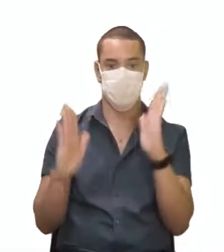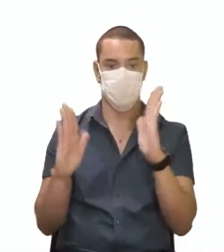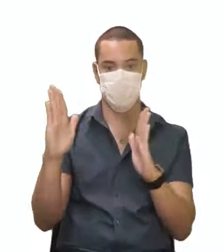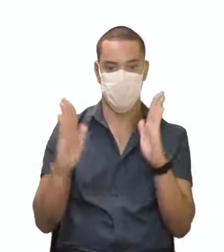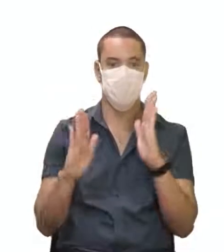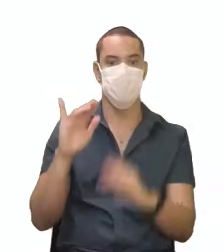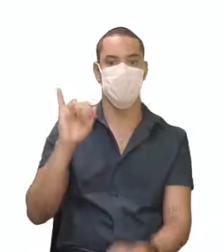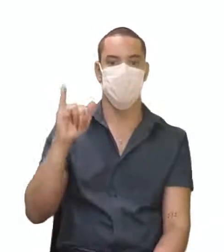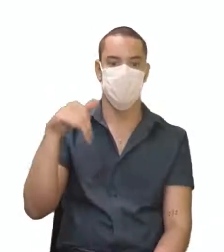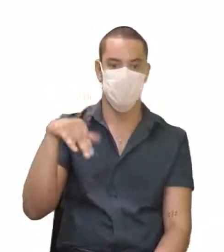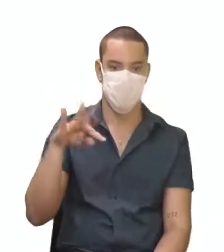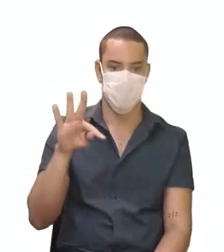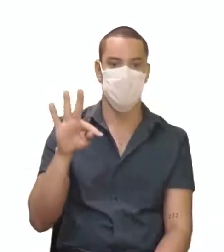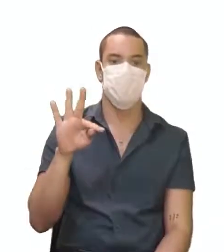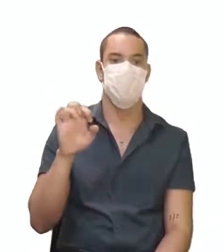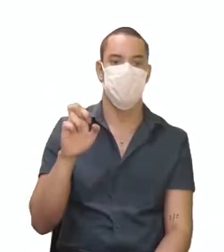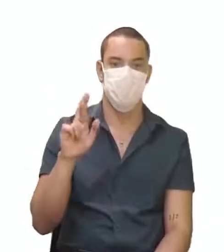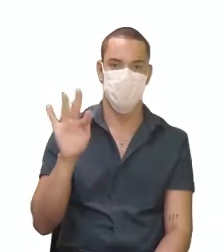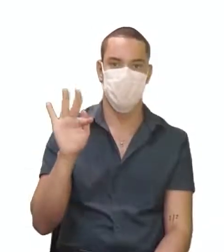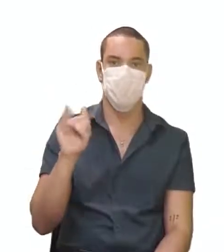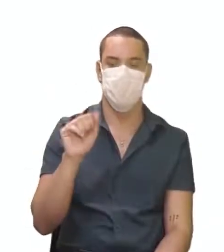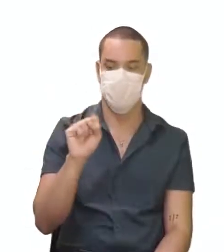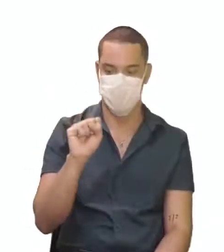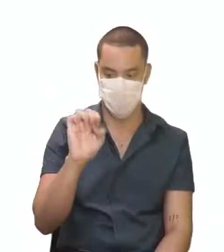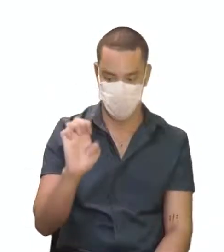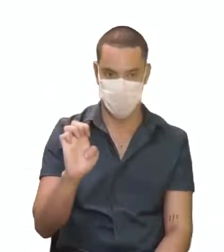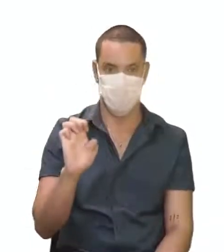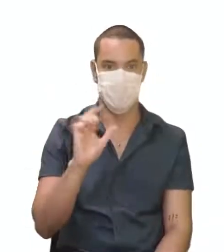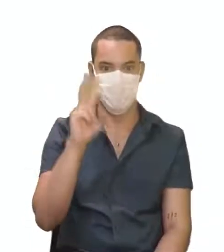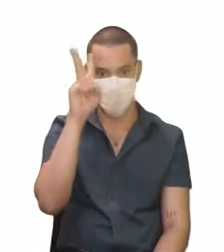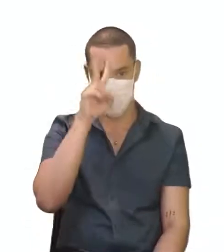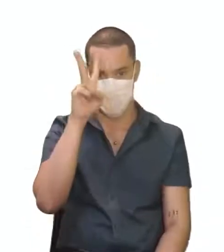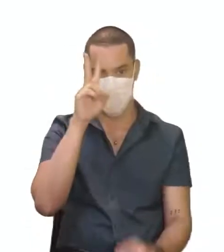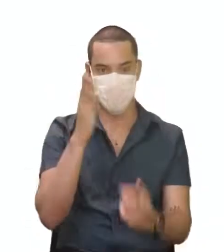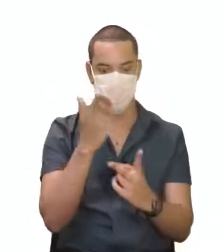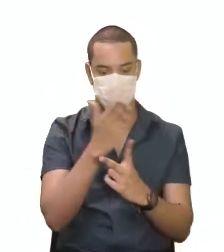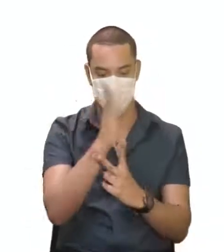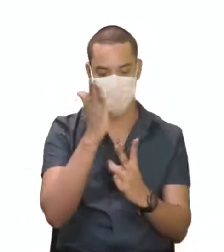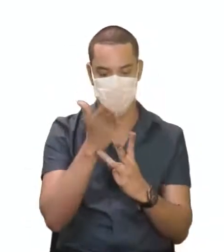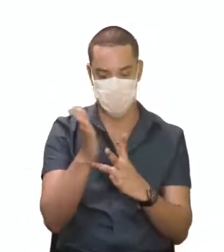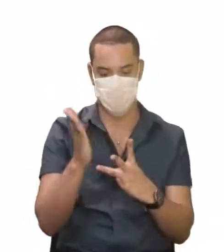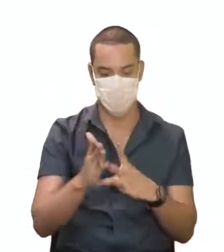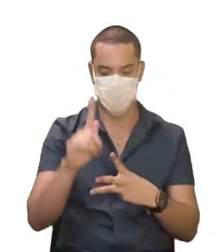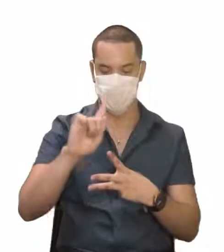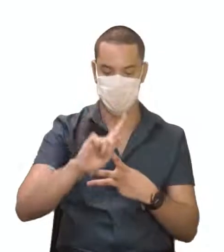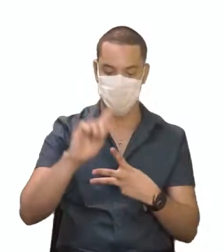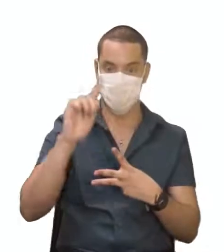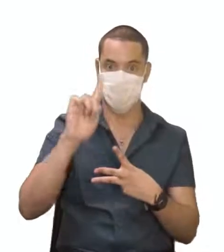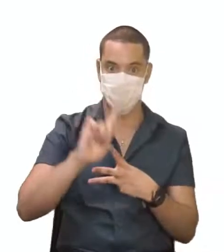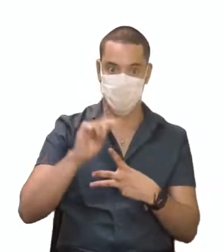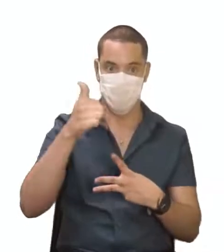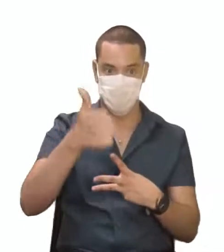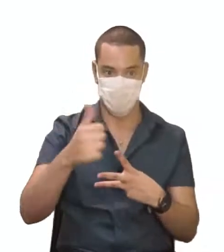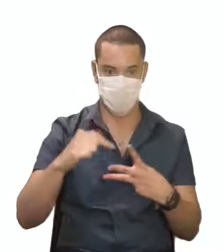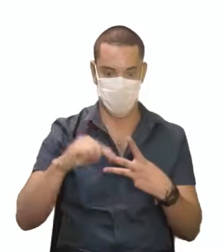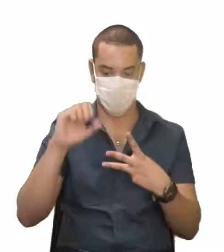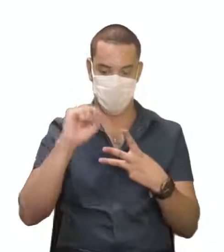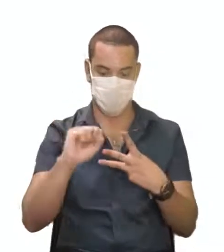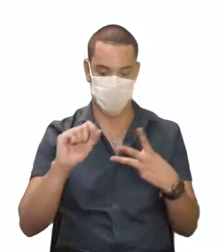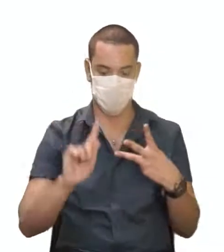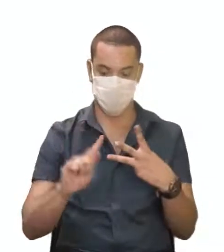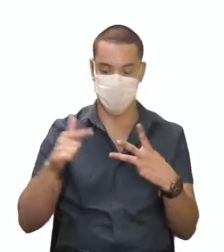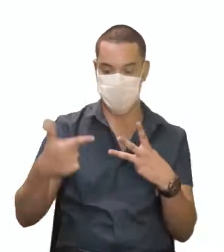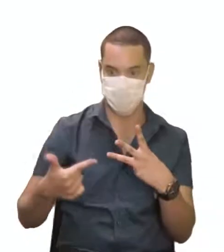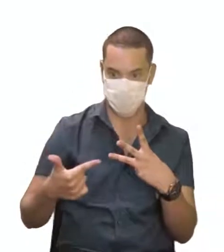de intéfase, que tem essas três fases. G1, fase S, que é de duplicação, e fase